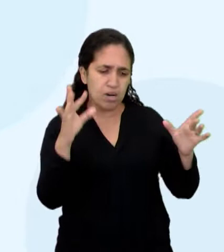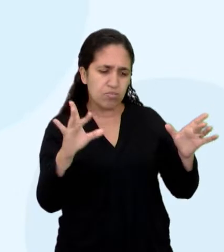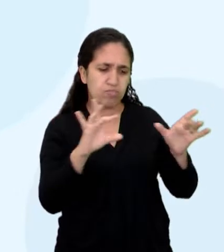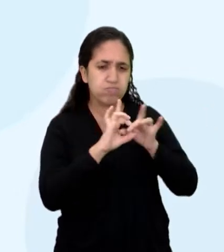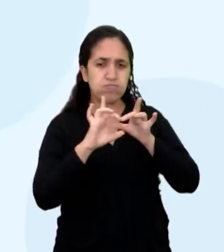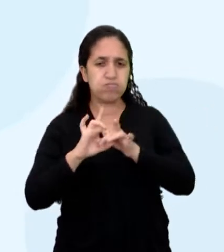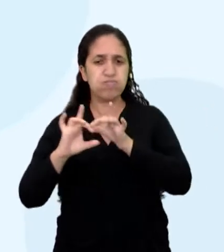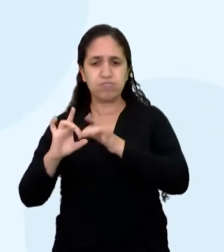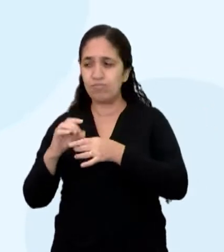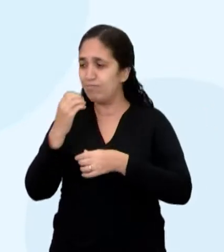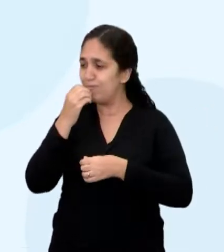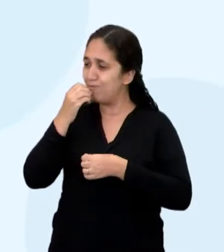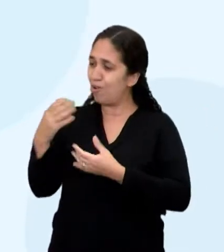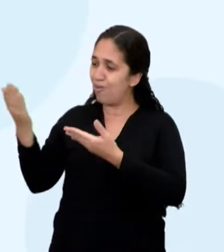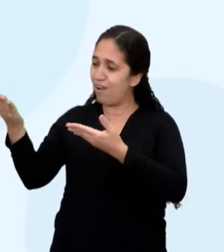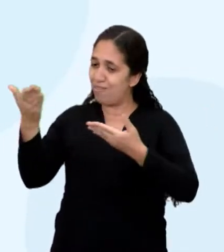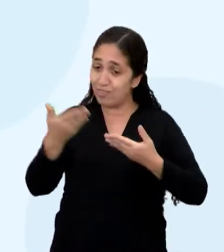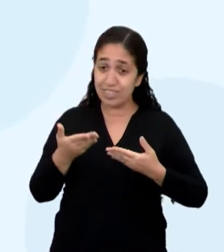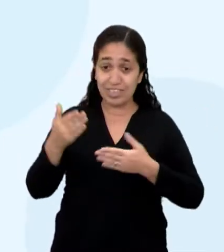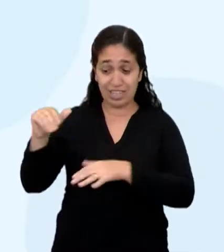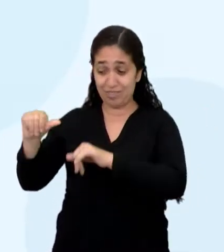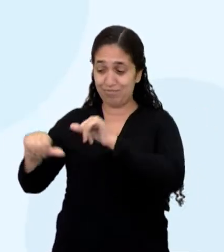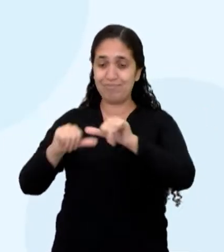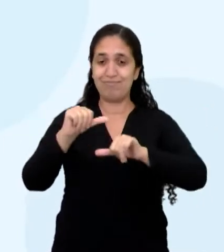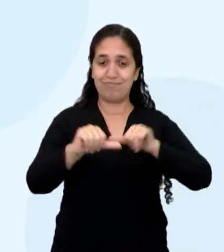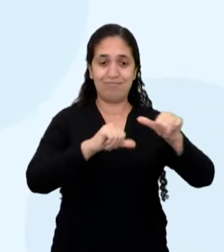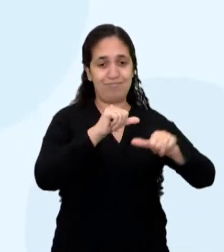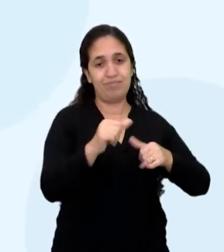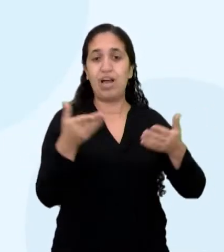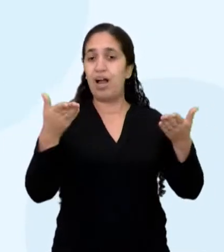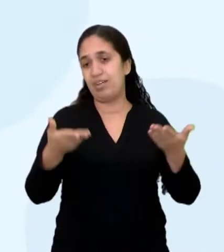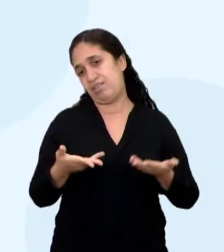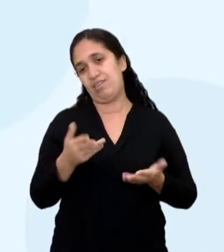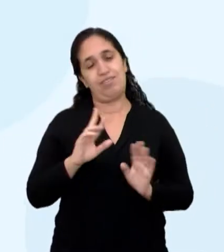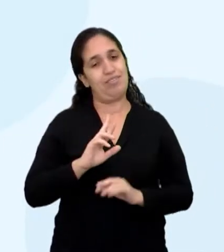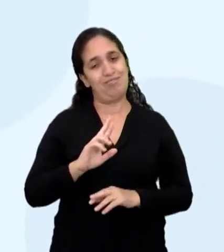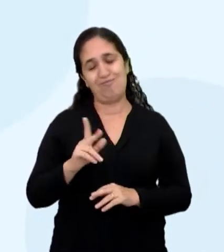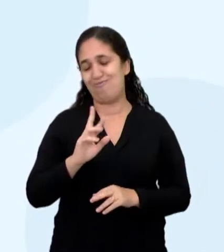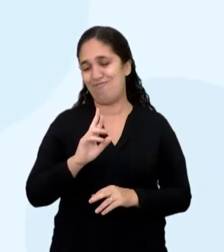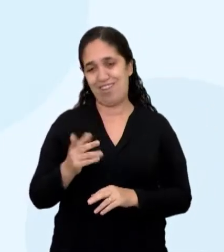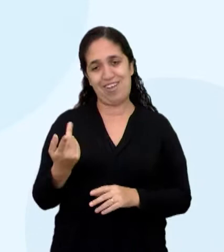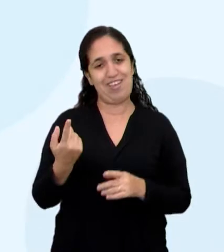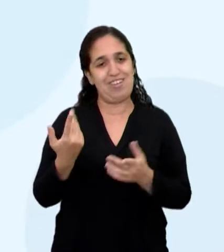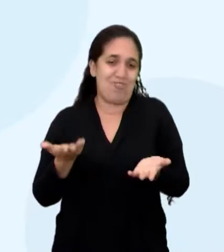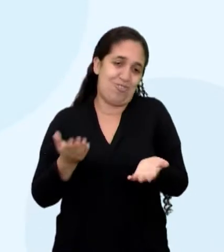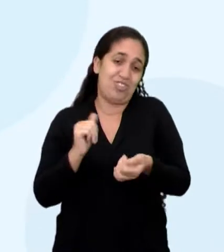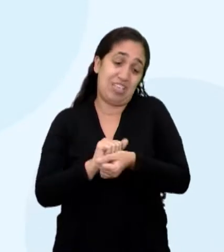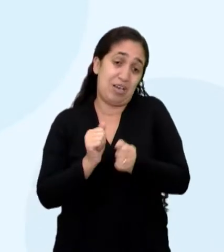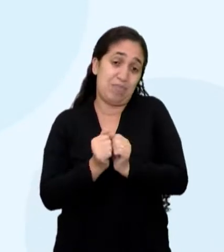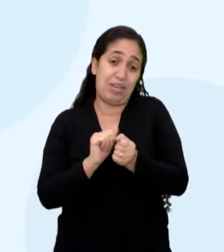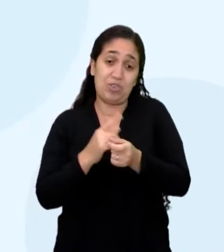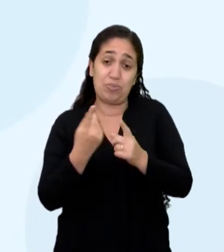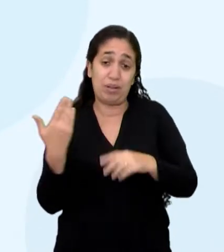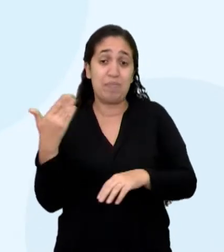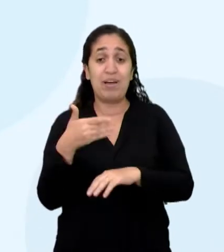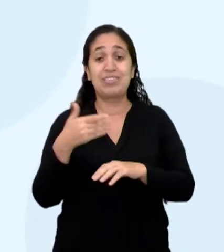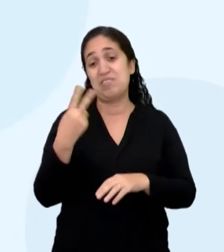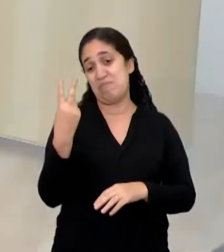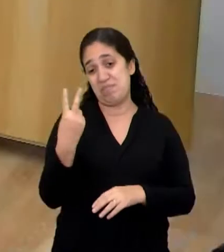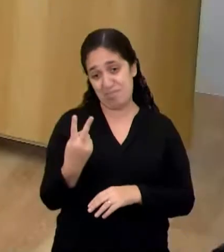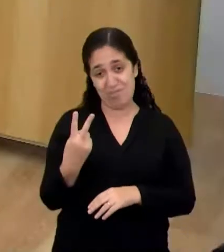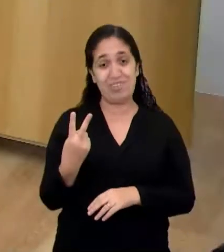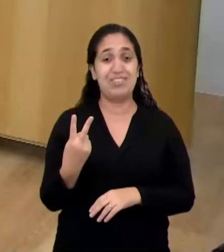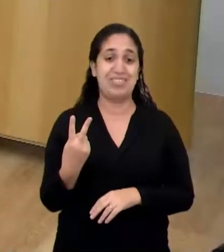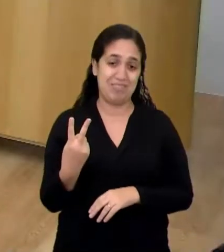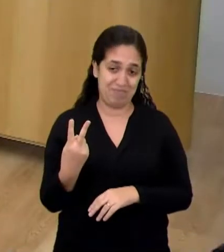boas-vindas aos novos viajantes a cada rodada. Isso não vai acontecer aqui, por isso é adaptada, porque a gente só tem 2 participantes, né? A nossa mesa aqui só tem